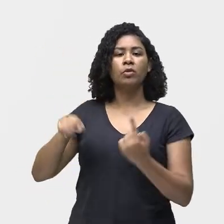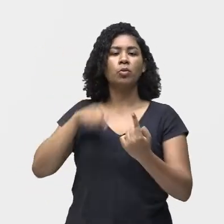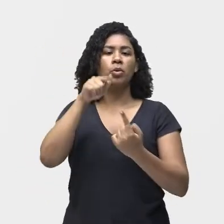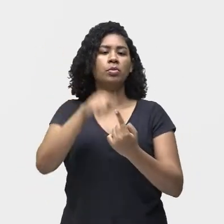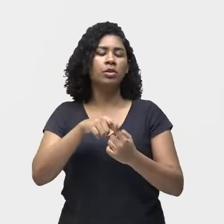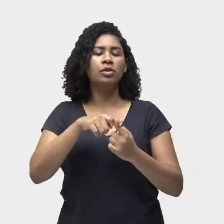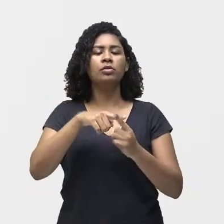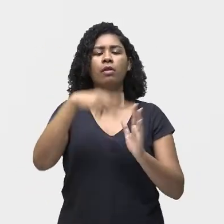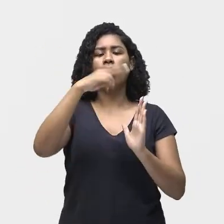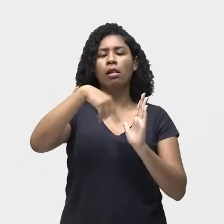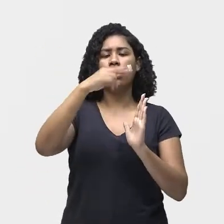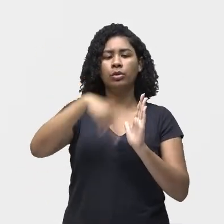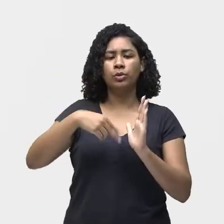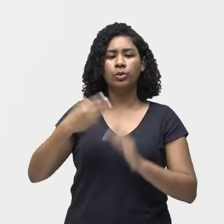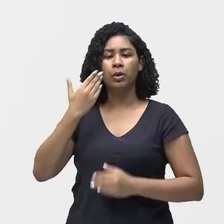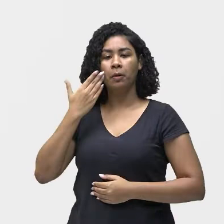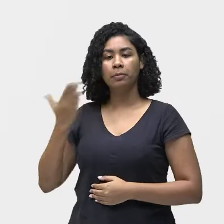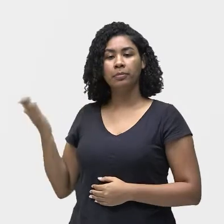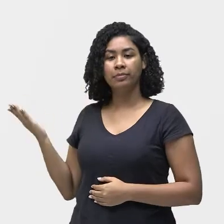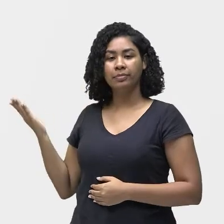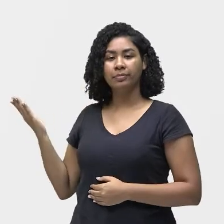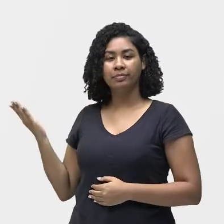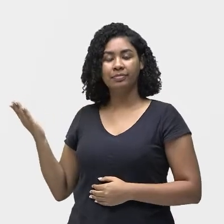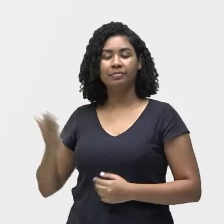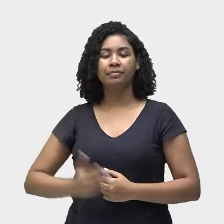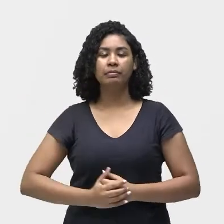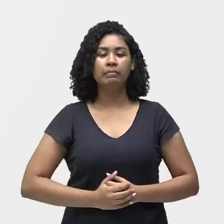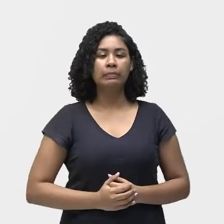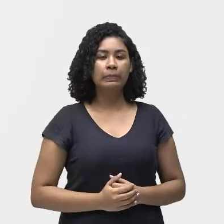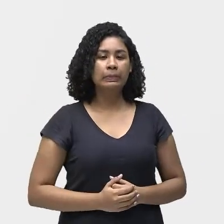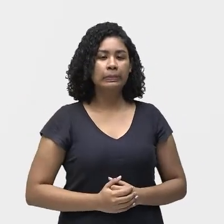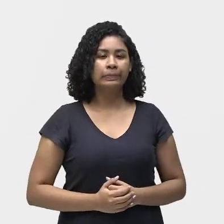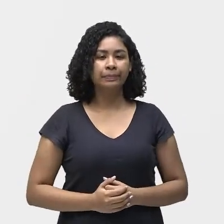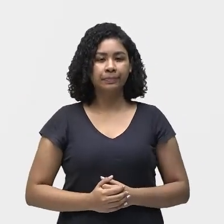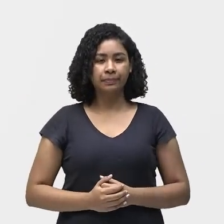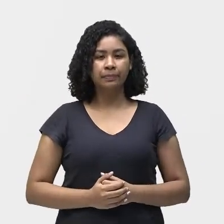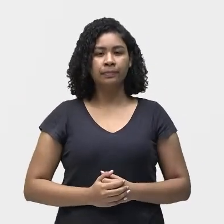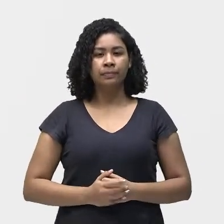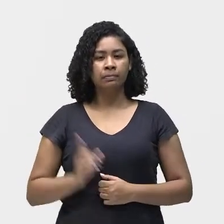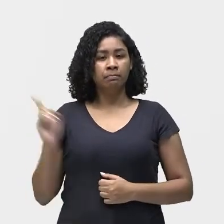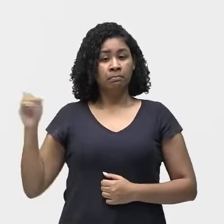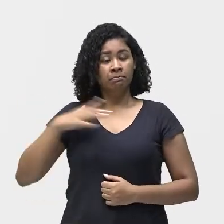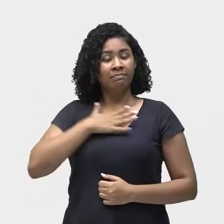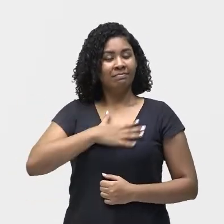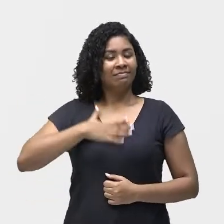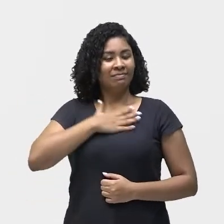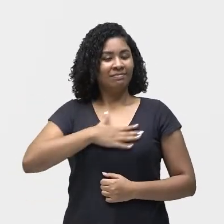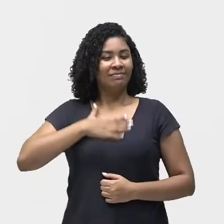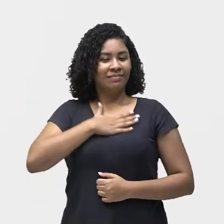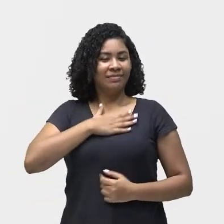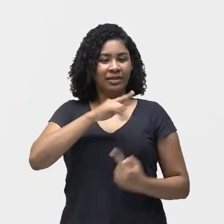nossos propósitos de leitura ainda, ler para entretenimento, né? Nós temos aqui